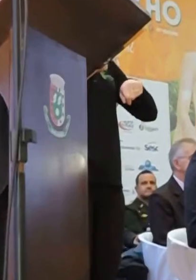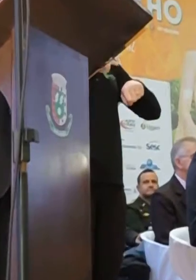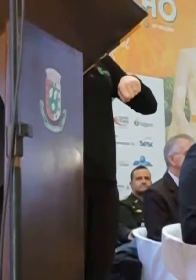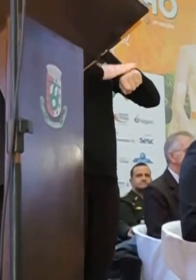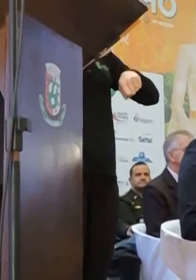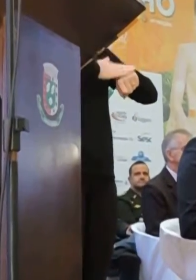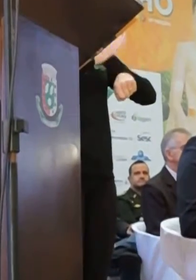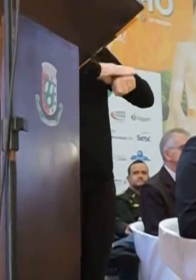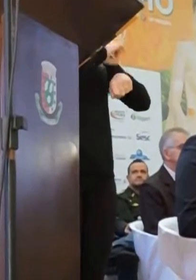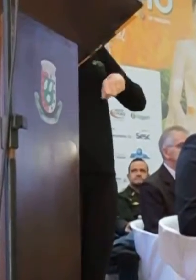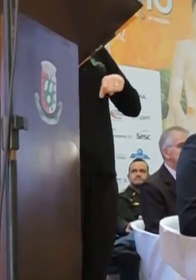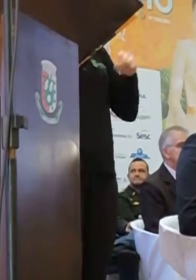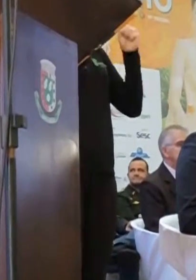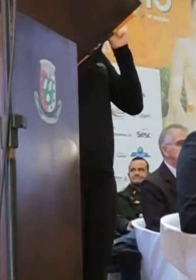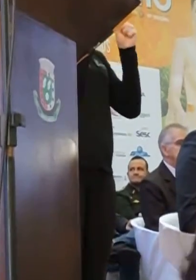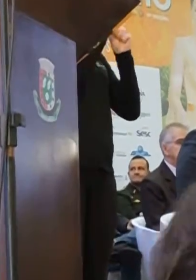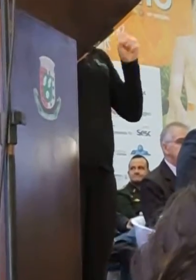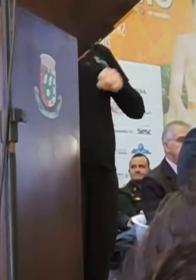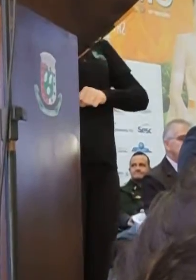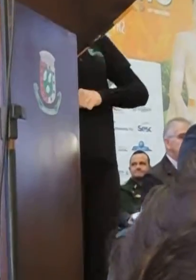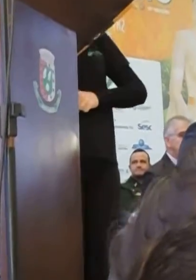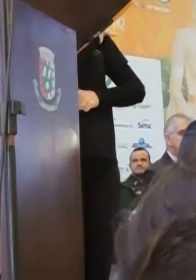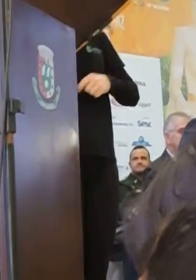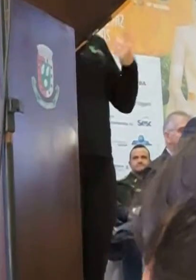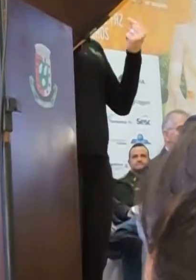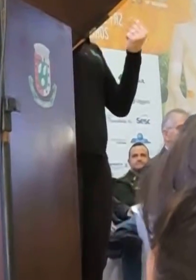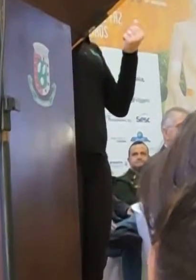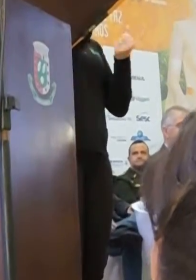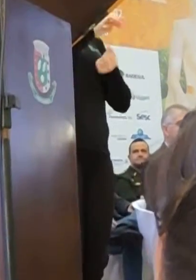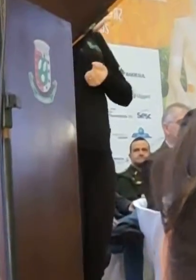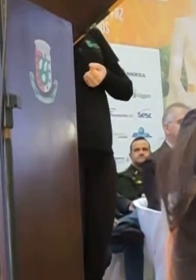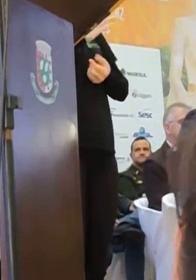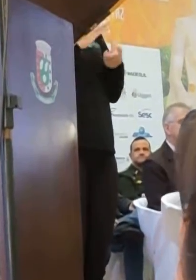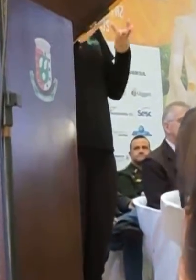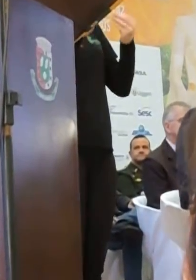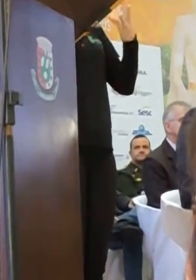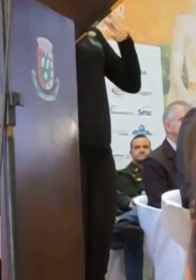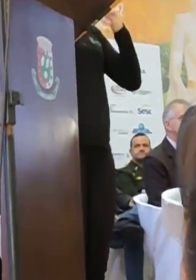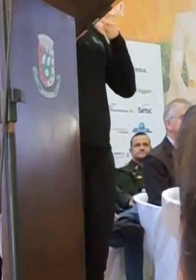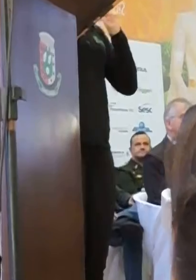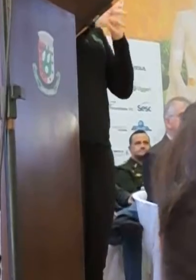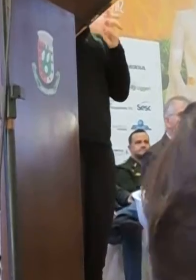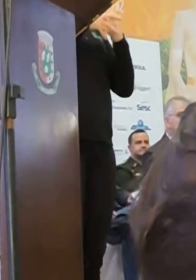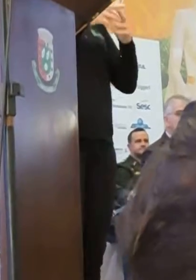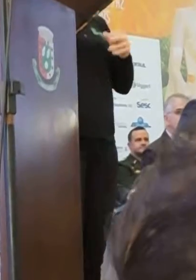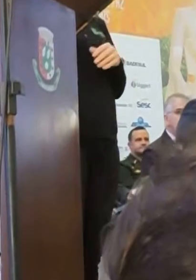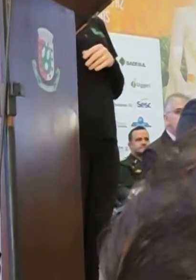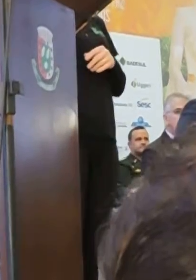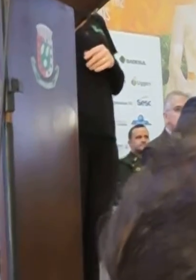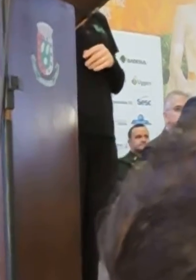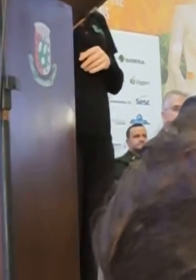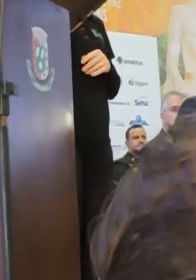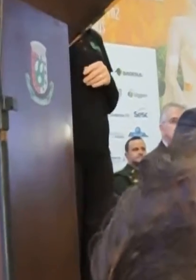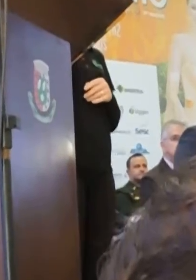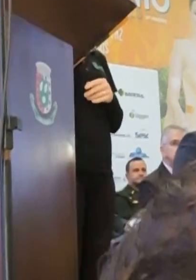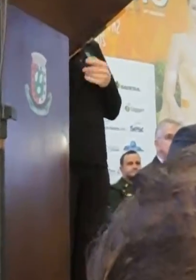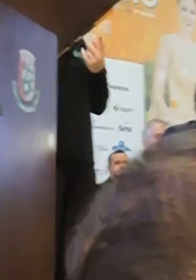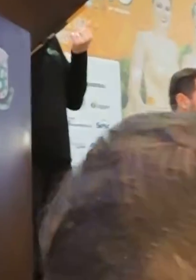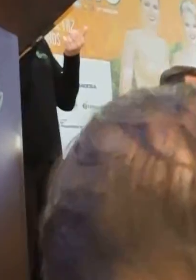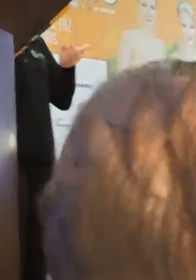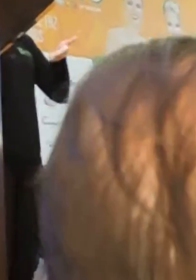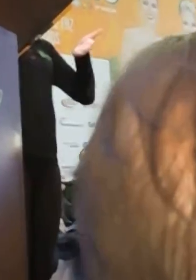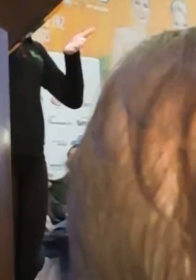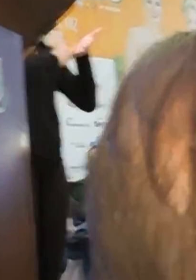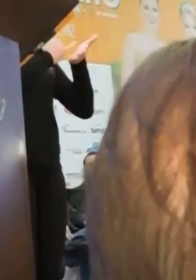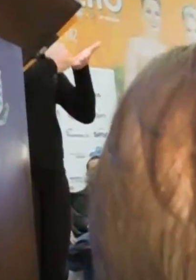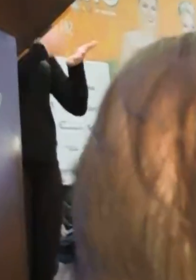o sistema federativo e tributário não fosse tão complexo. O dinheiro dos impostos é pago